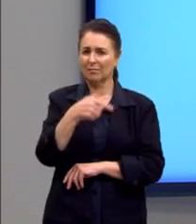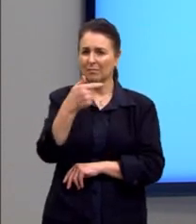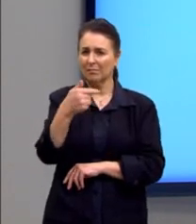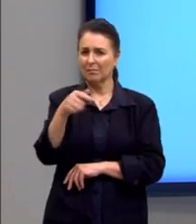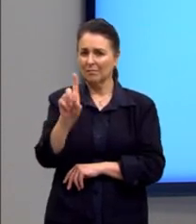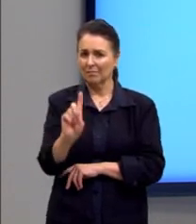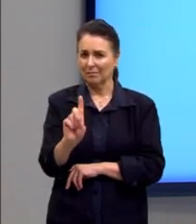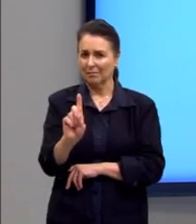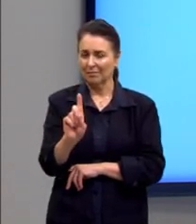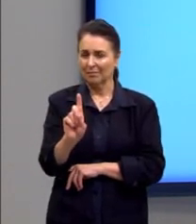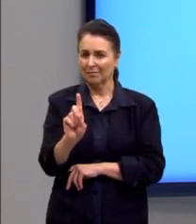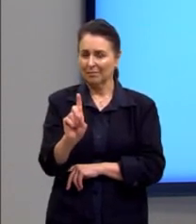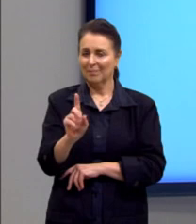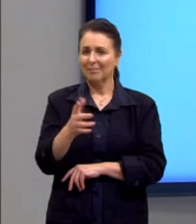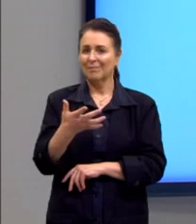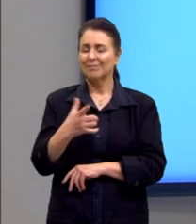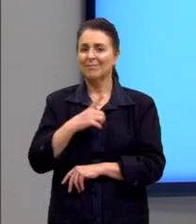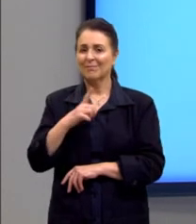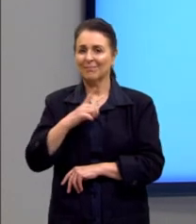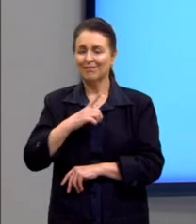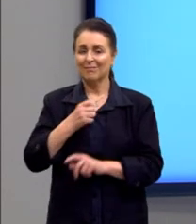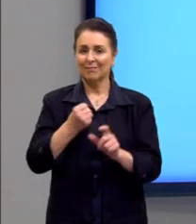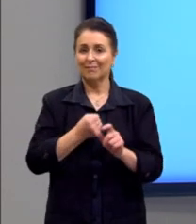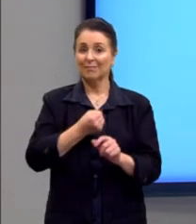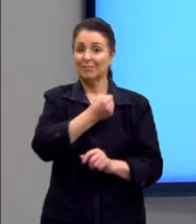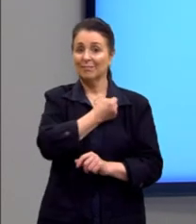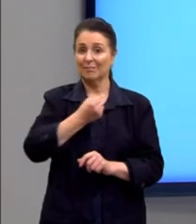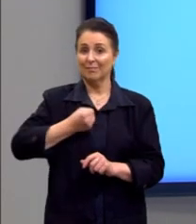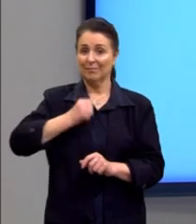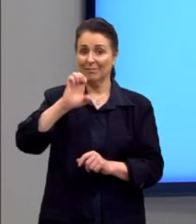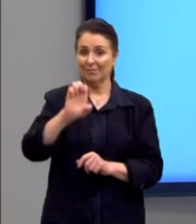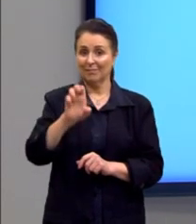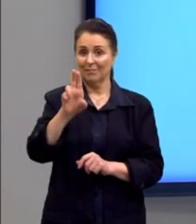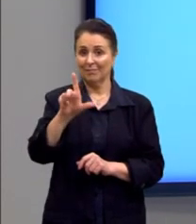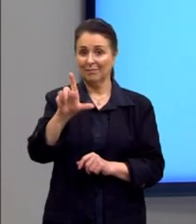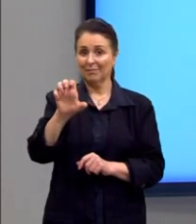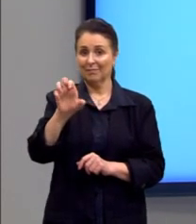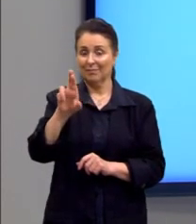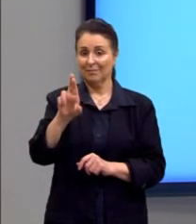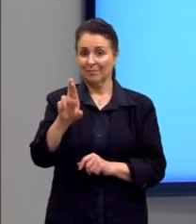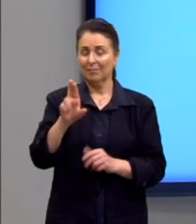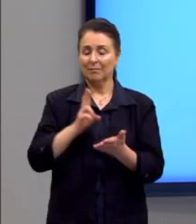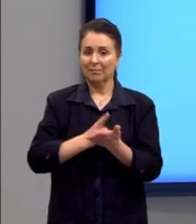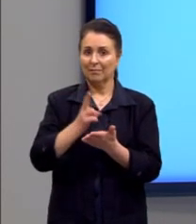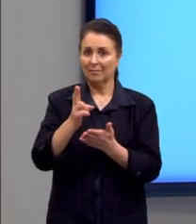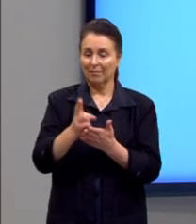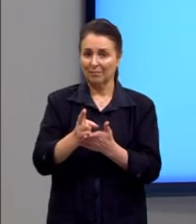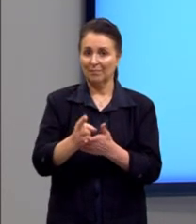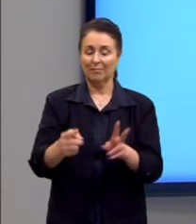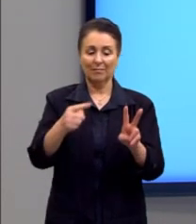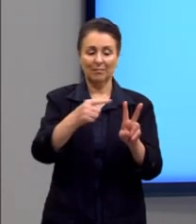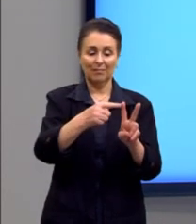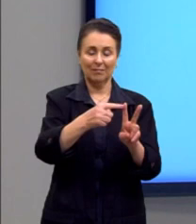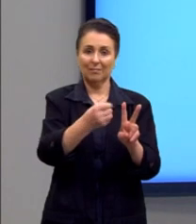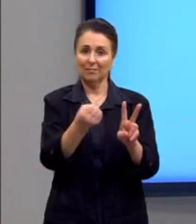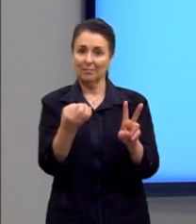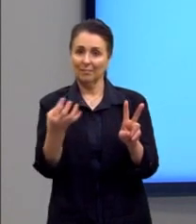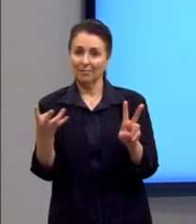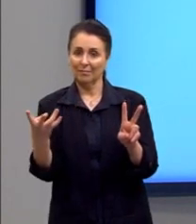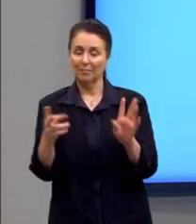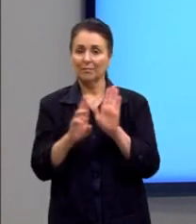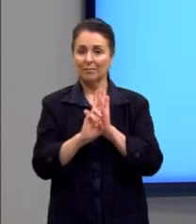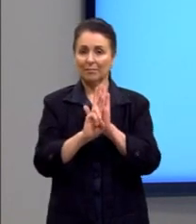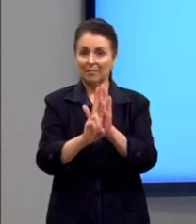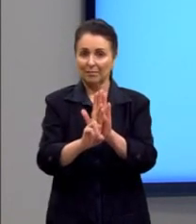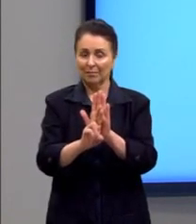2,71 então Aqui nós temos o número de other ele é uma constante um número irracional mas ele é